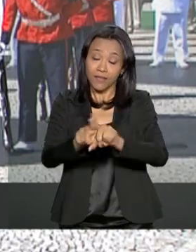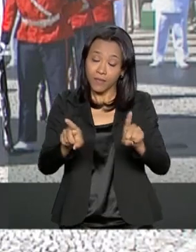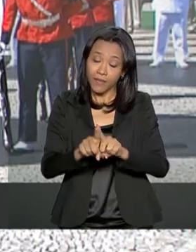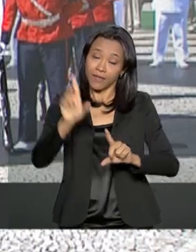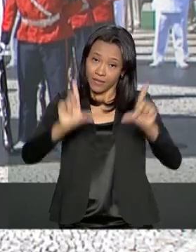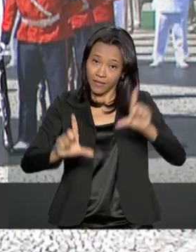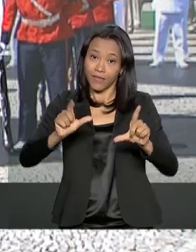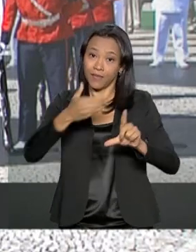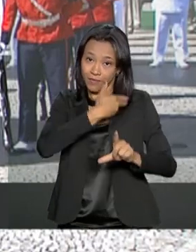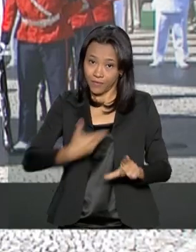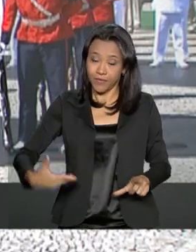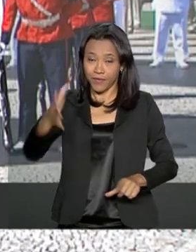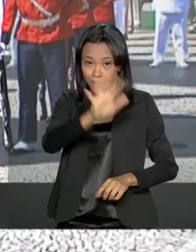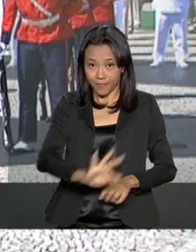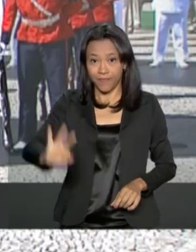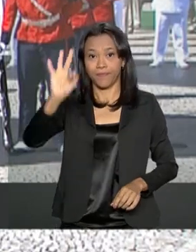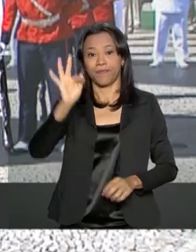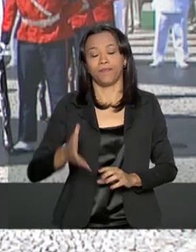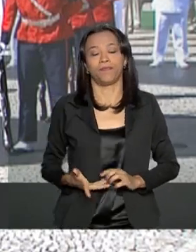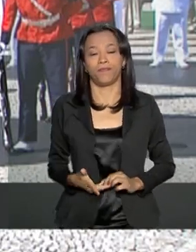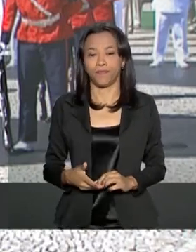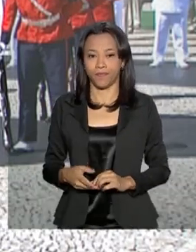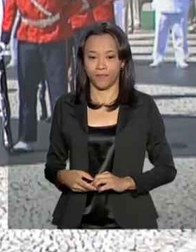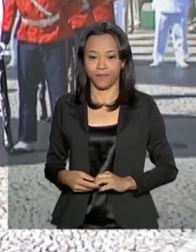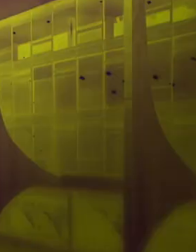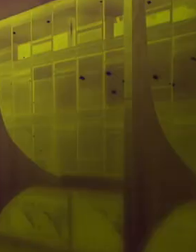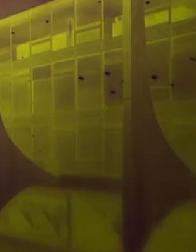NBR, a TV do Governo Federal.